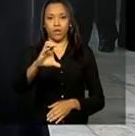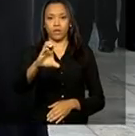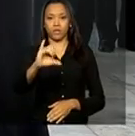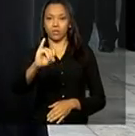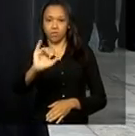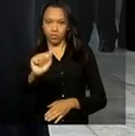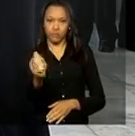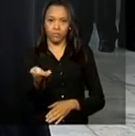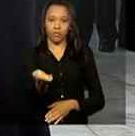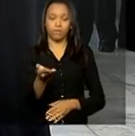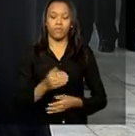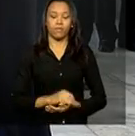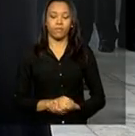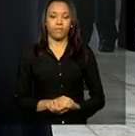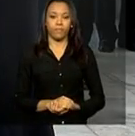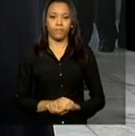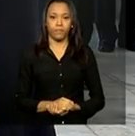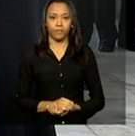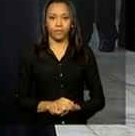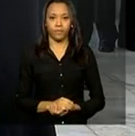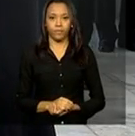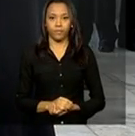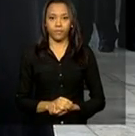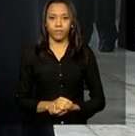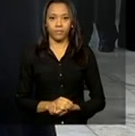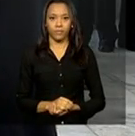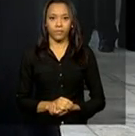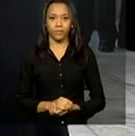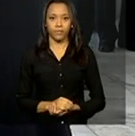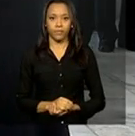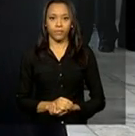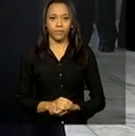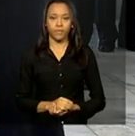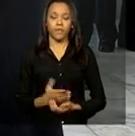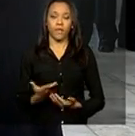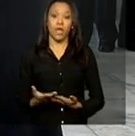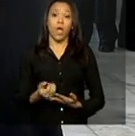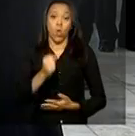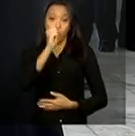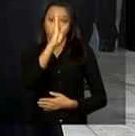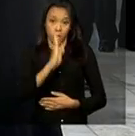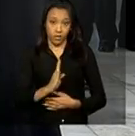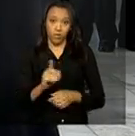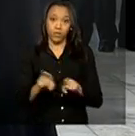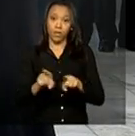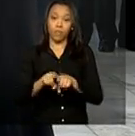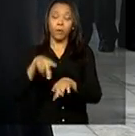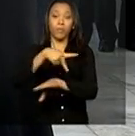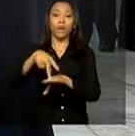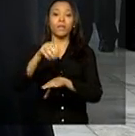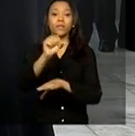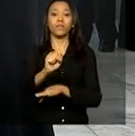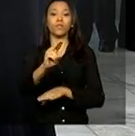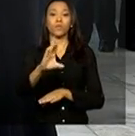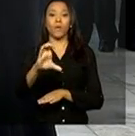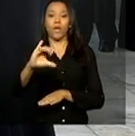Primeiro-ministro da Suécia, Stefan Löfven. Brasil e Suécia estabeleceram relações diplomáticas